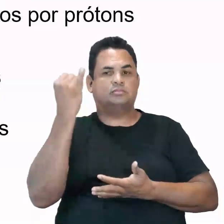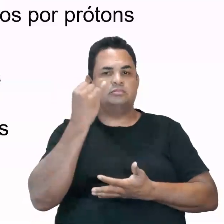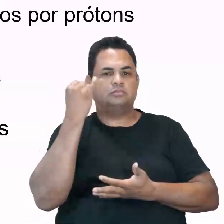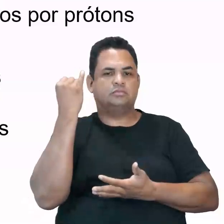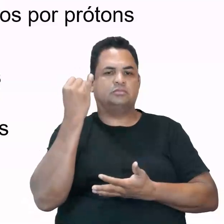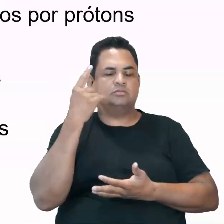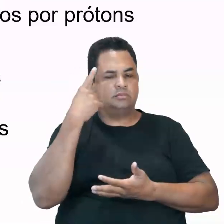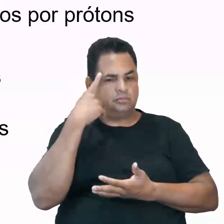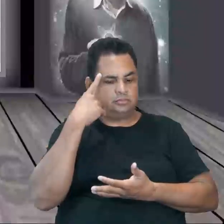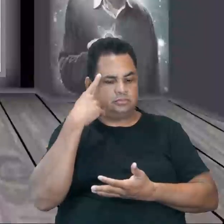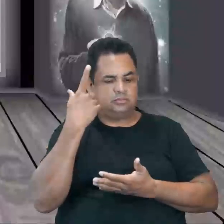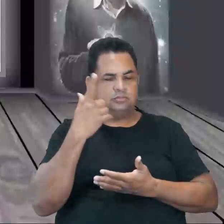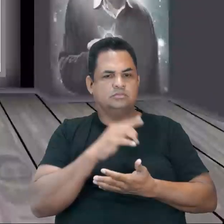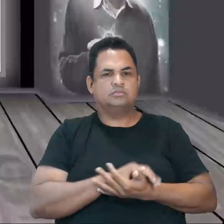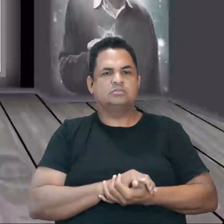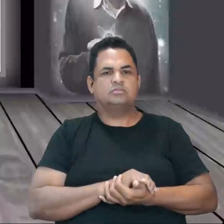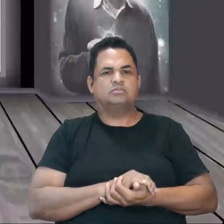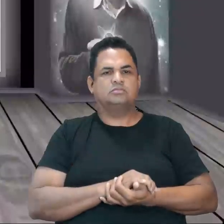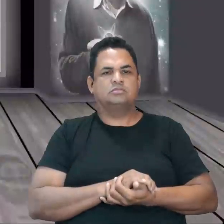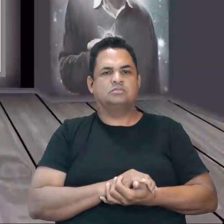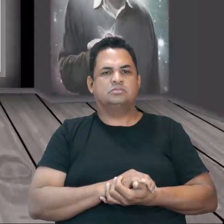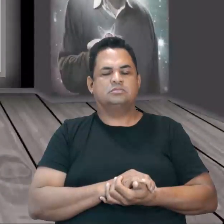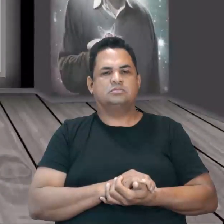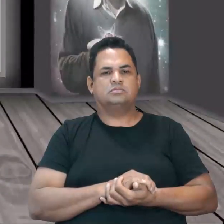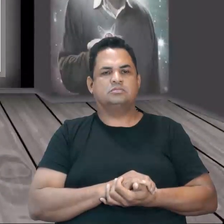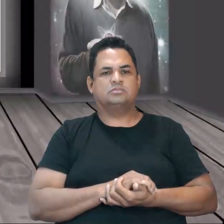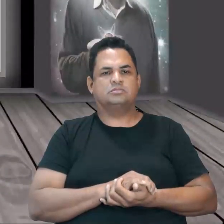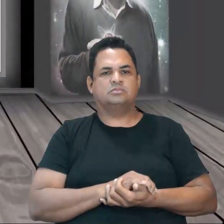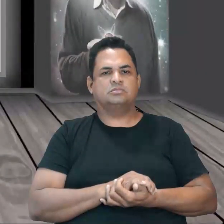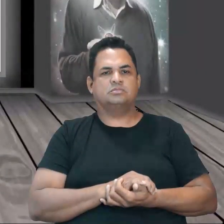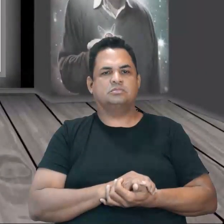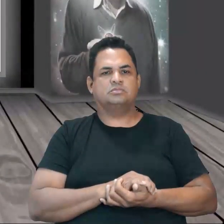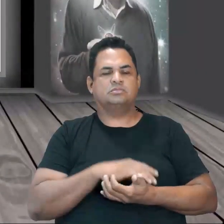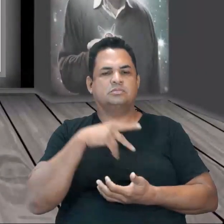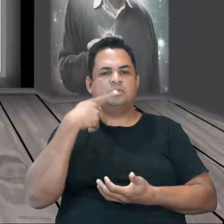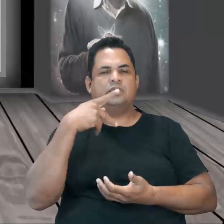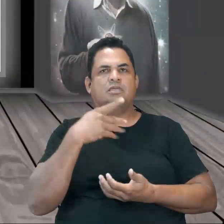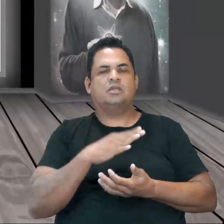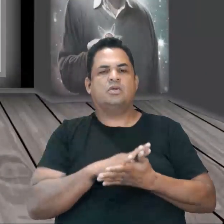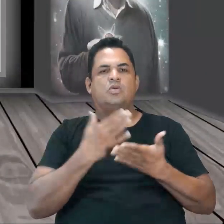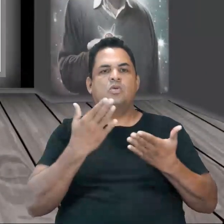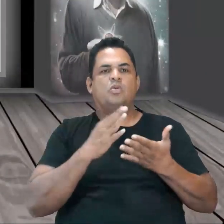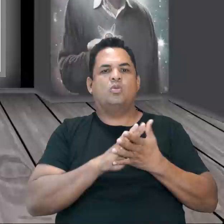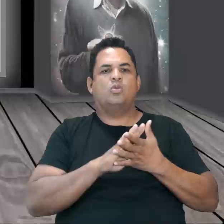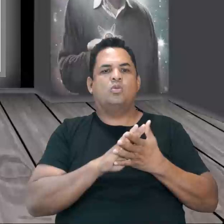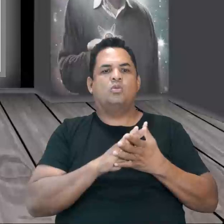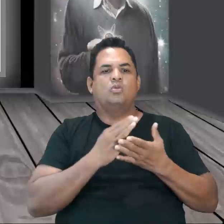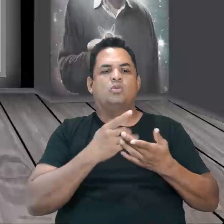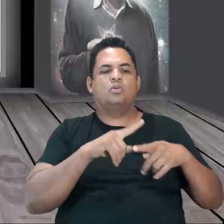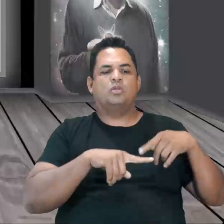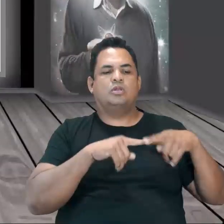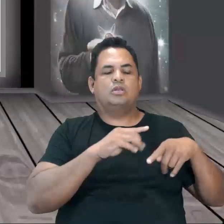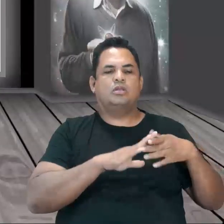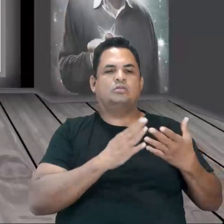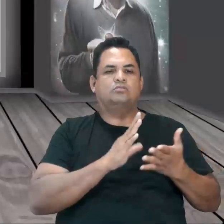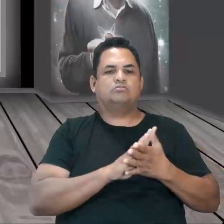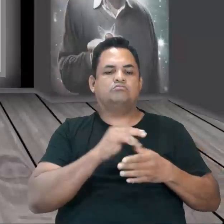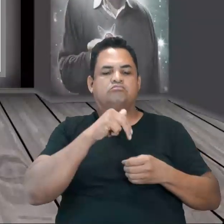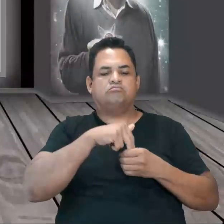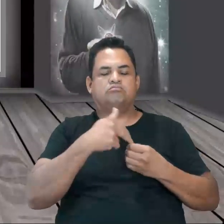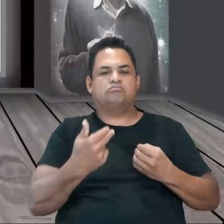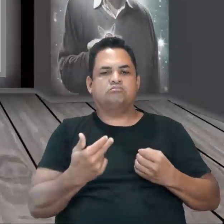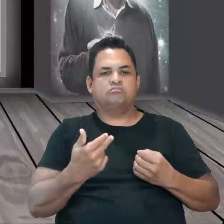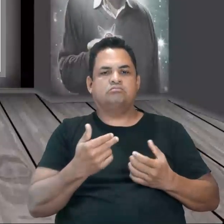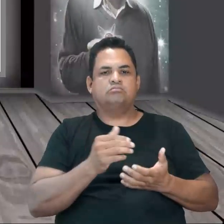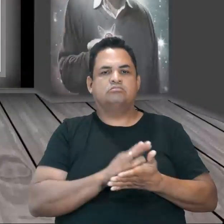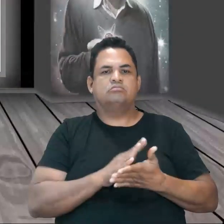pensar, né? Dá uma olhadinha aqui, gente. Fala que um corpo está neutro. Aí a pessoa pensa, então não tem carga nenhuma naquele corpo. Não, não